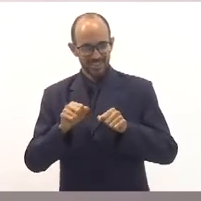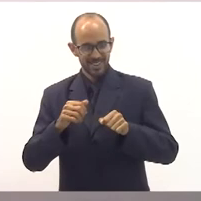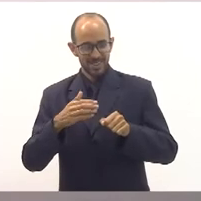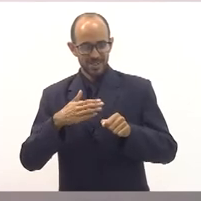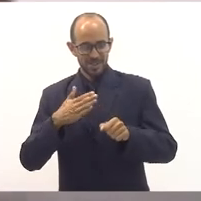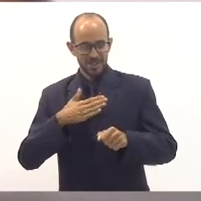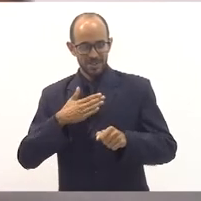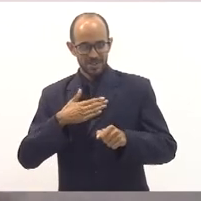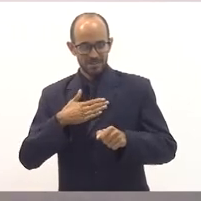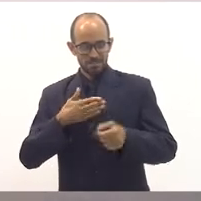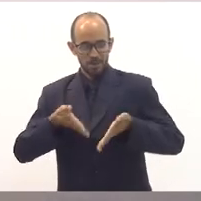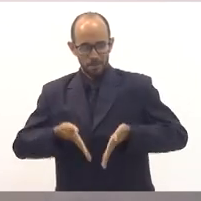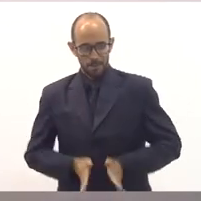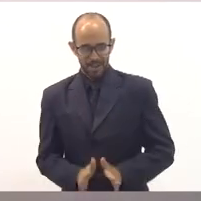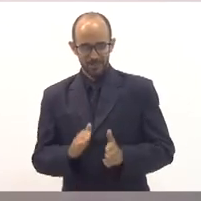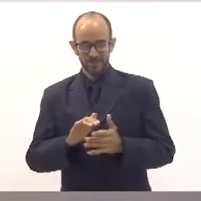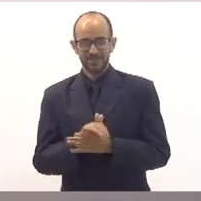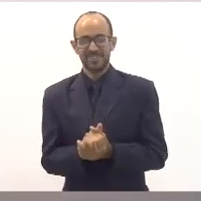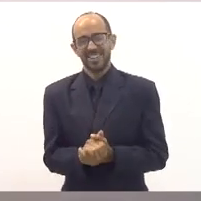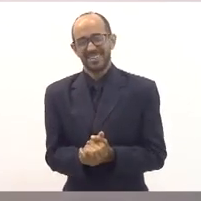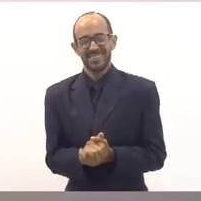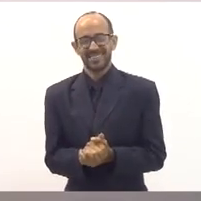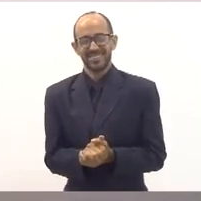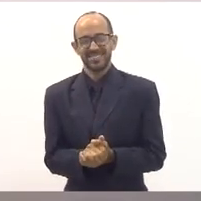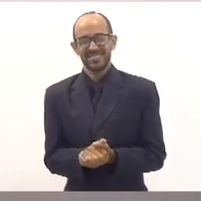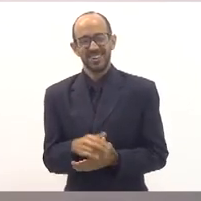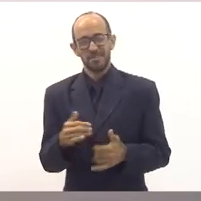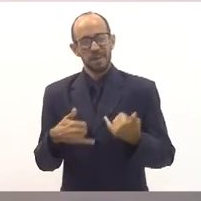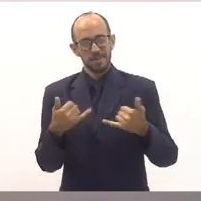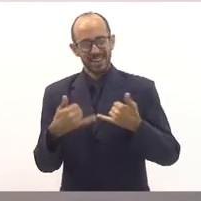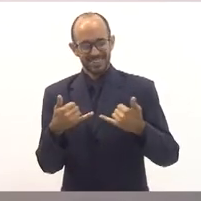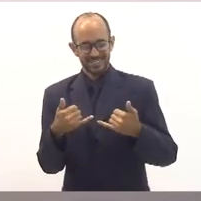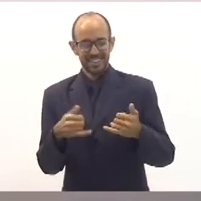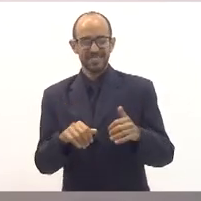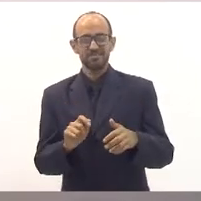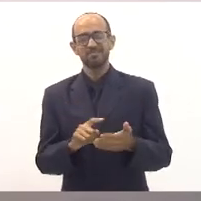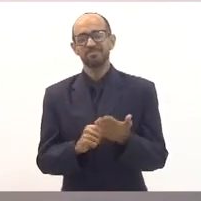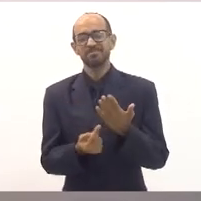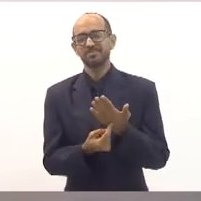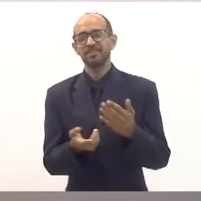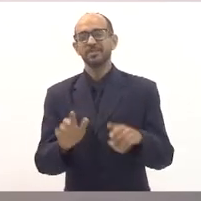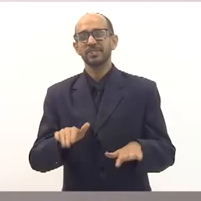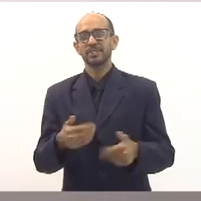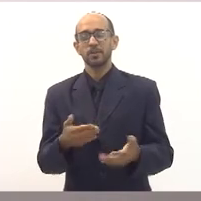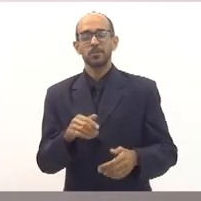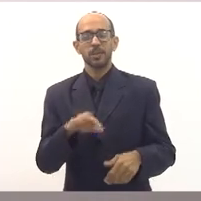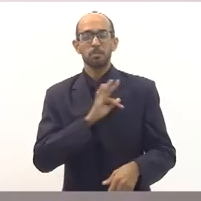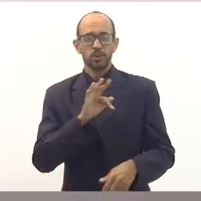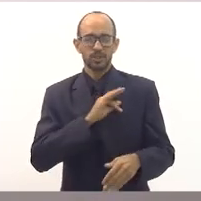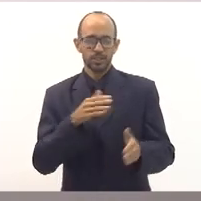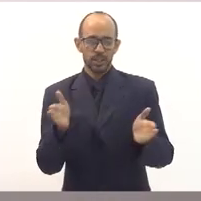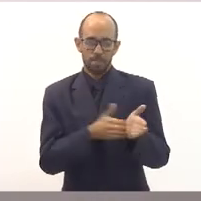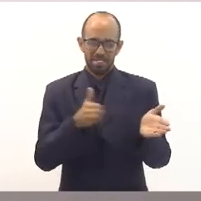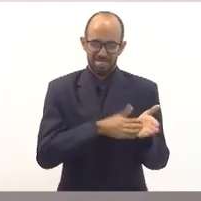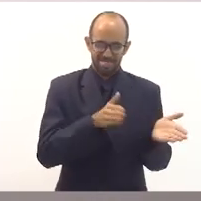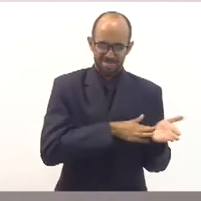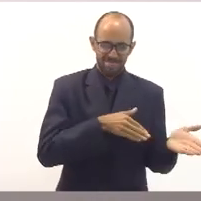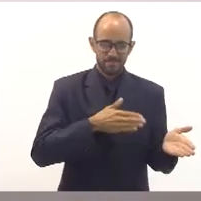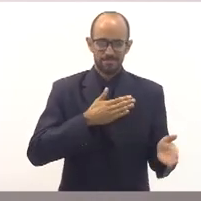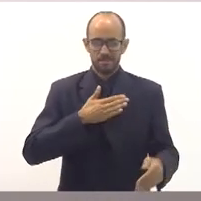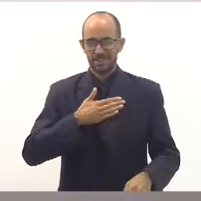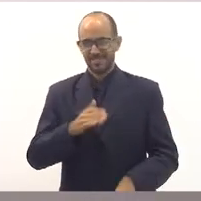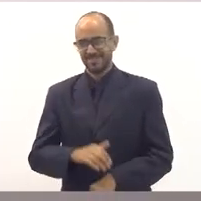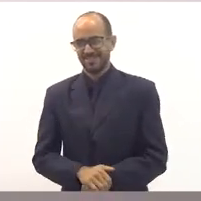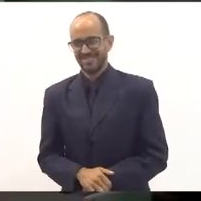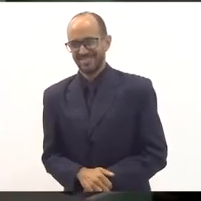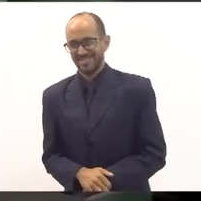cartão de visita esse plano foi 13 tapa no bumbum de um PM é motivo de muita ficando mal na